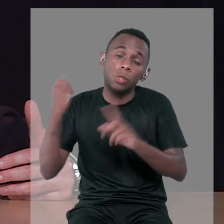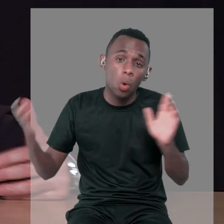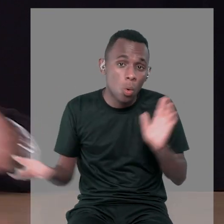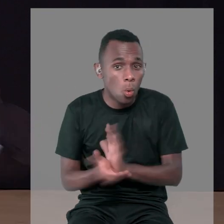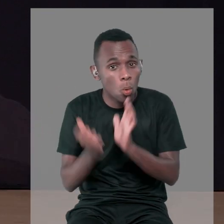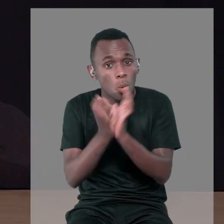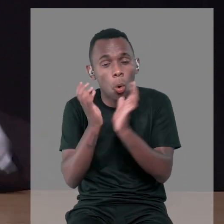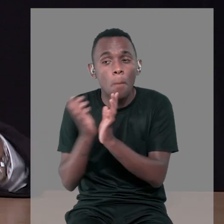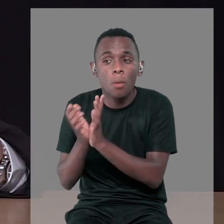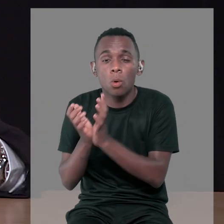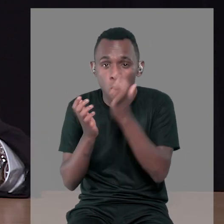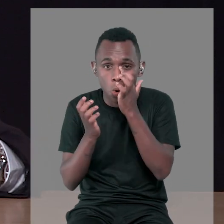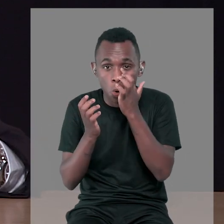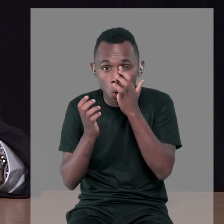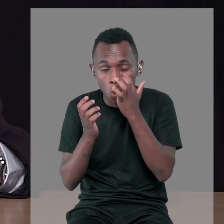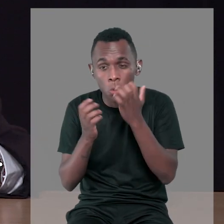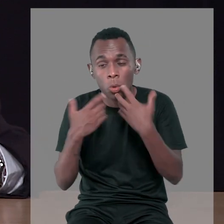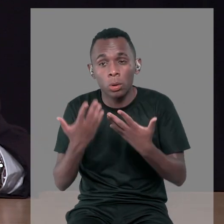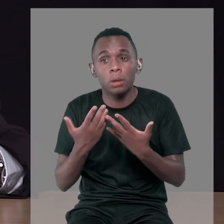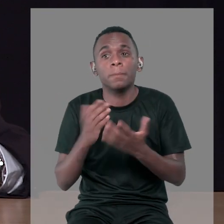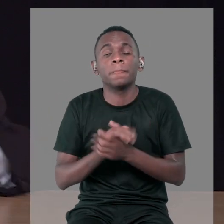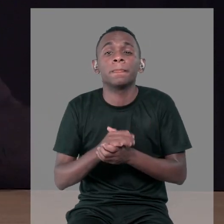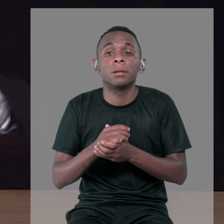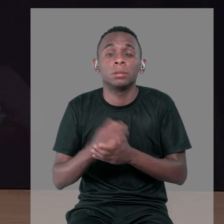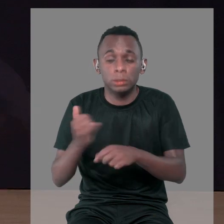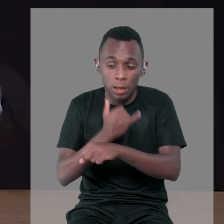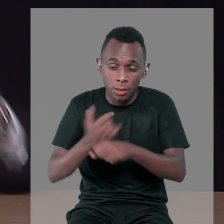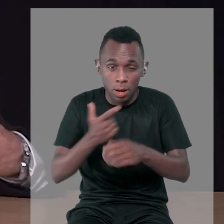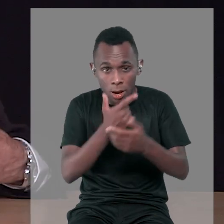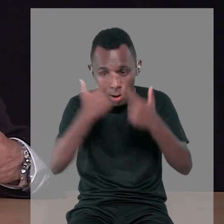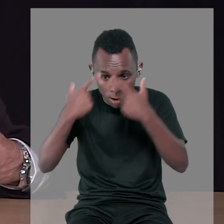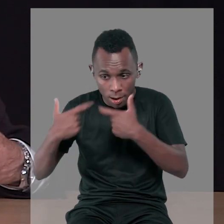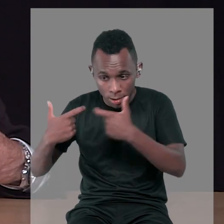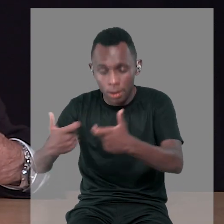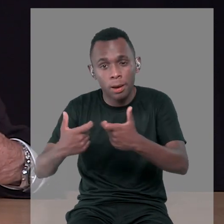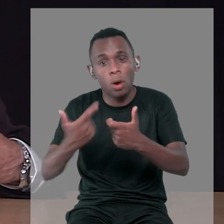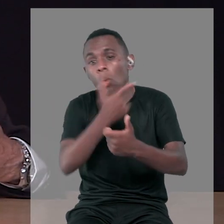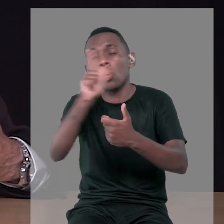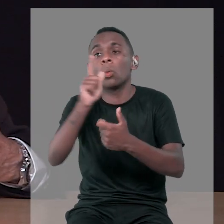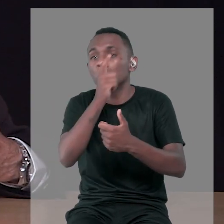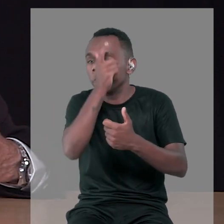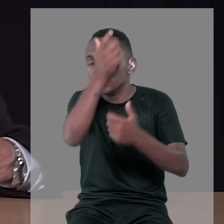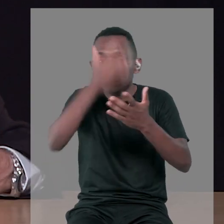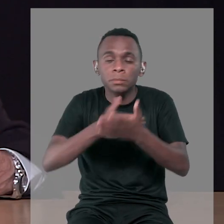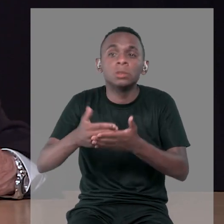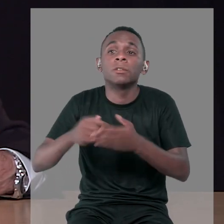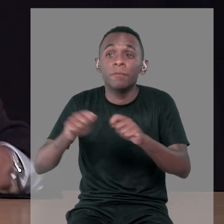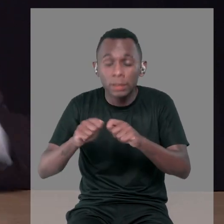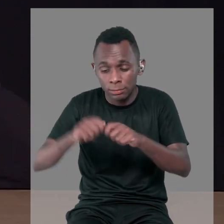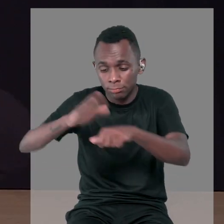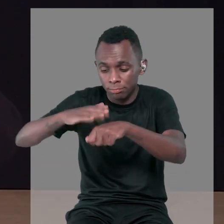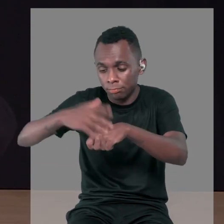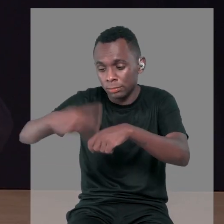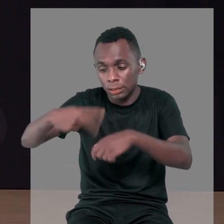forma de guerra que o Clausewitz chamava de guerra de gabinete, passaram a fazer guerra de guerrilha, né, e que resistiram.